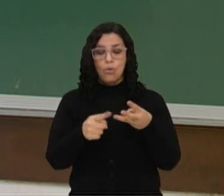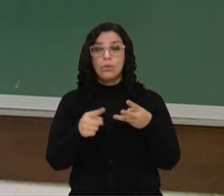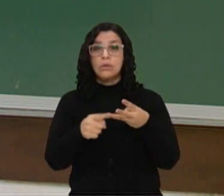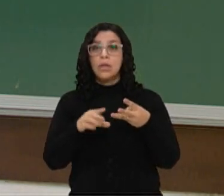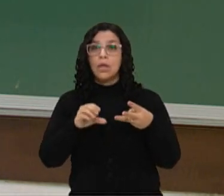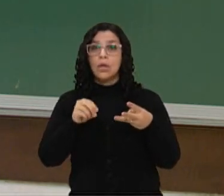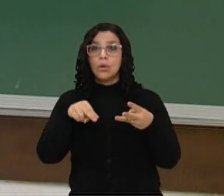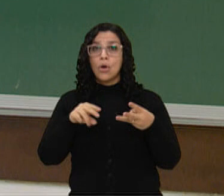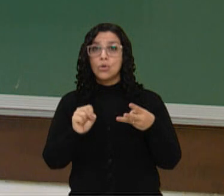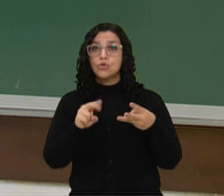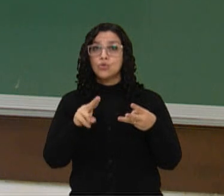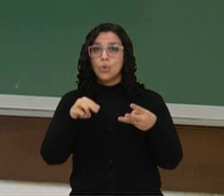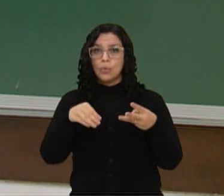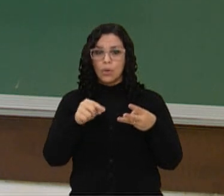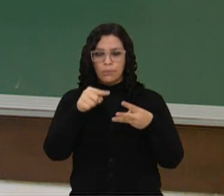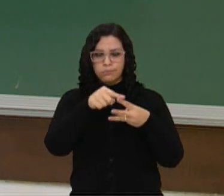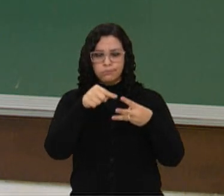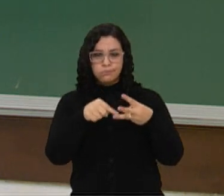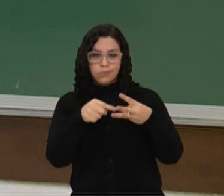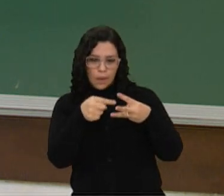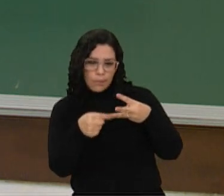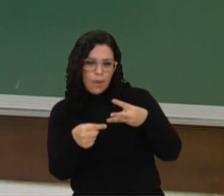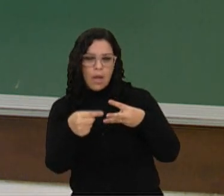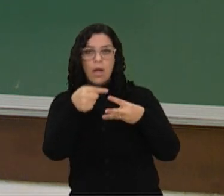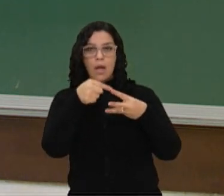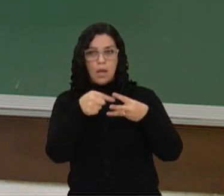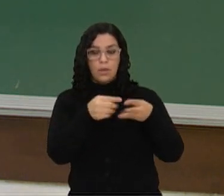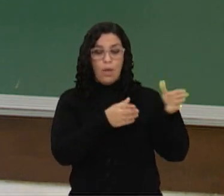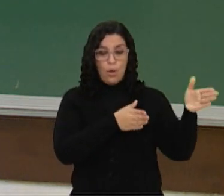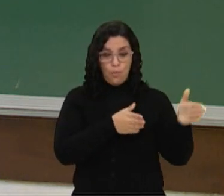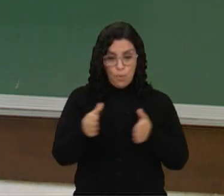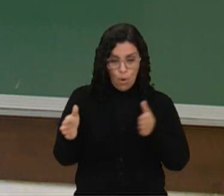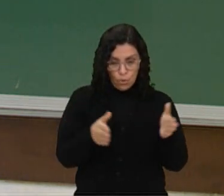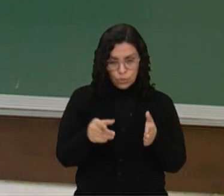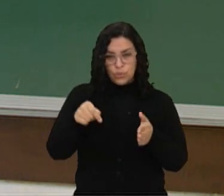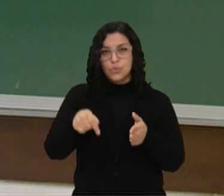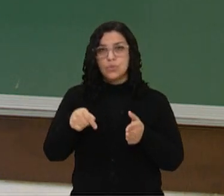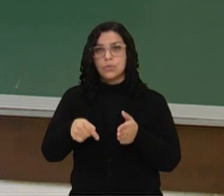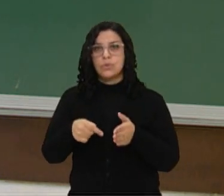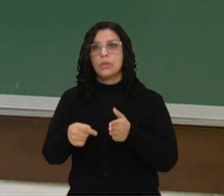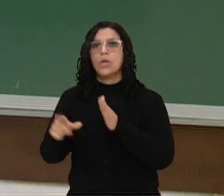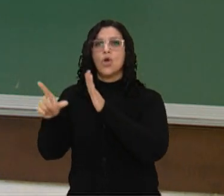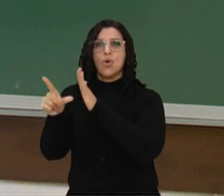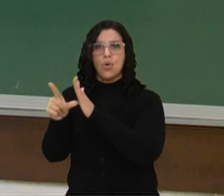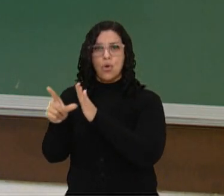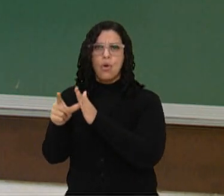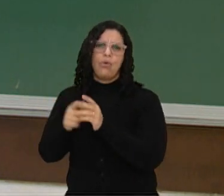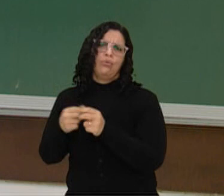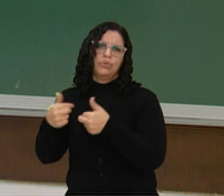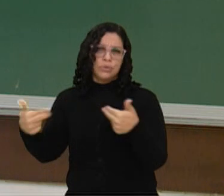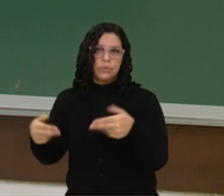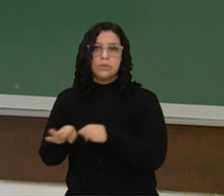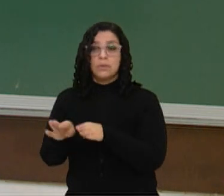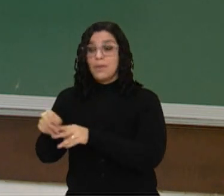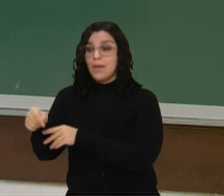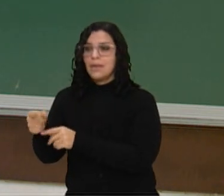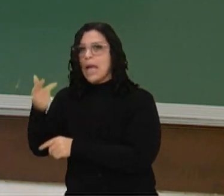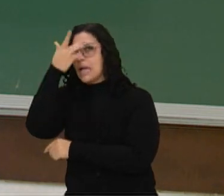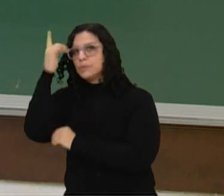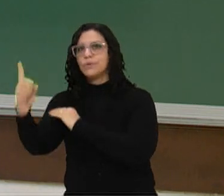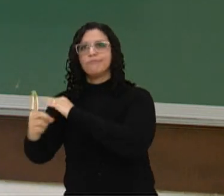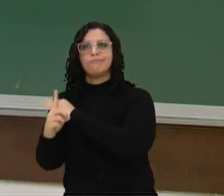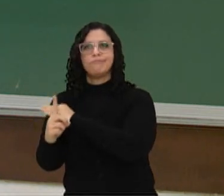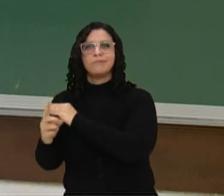estão interligados, que um depende do outro. A produção que depende da circulação, que depende